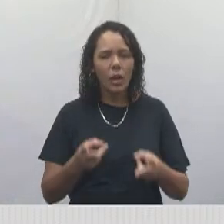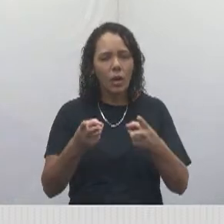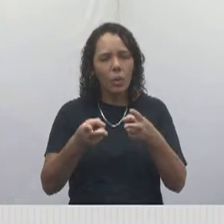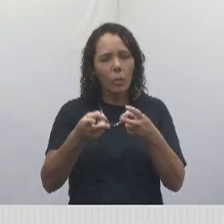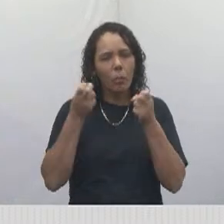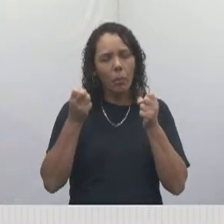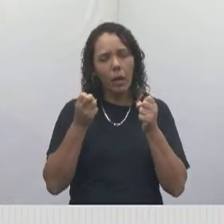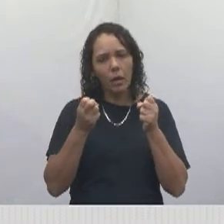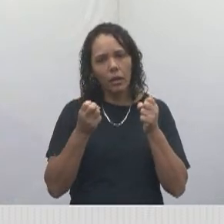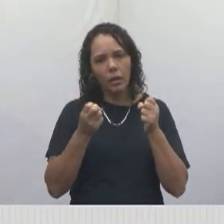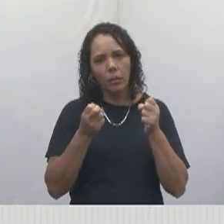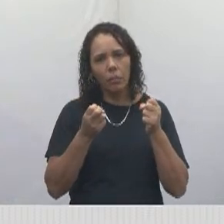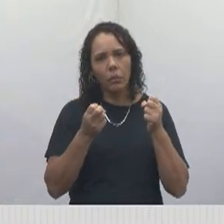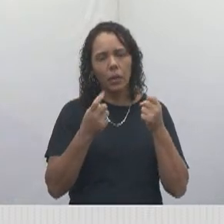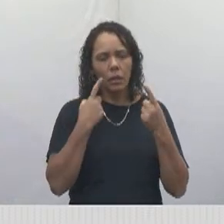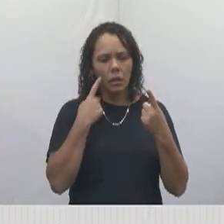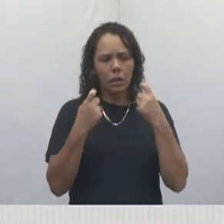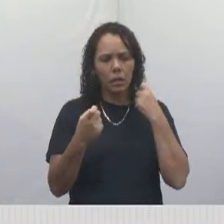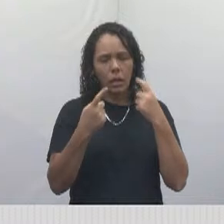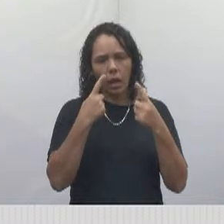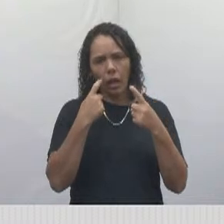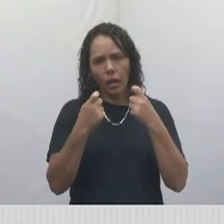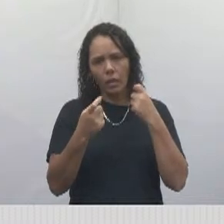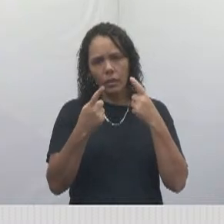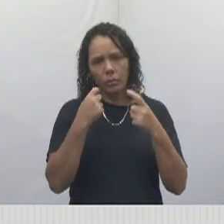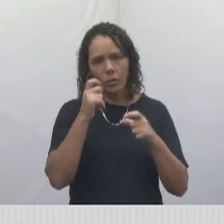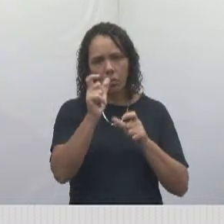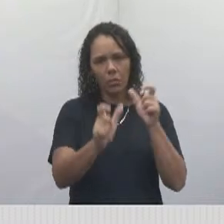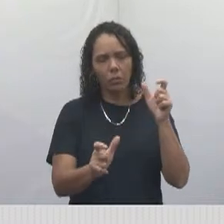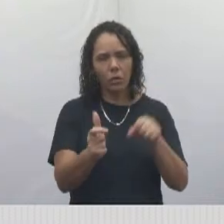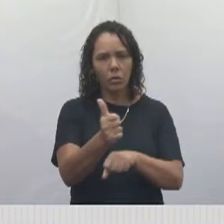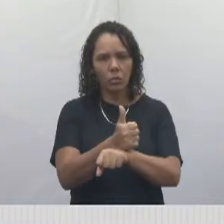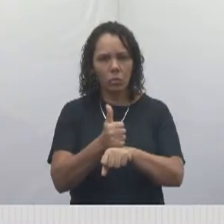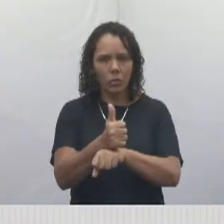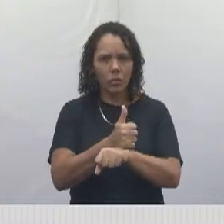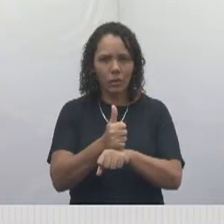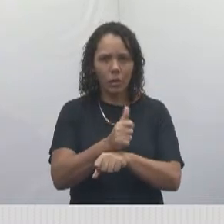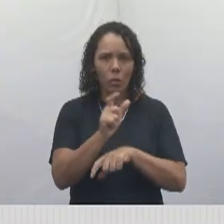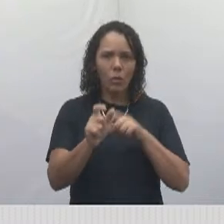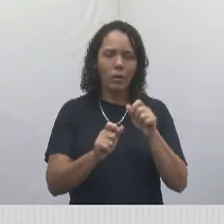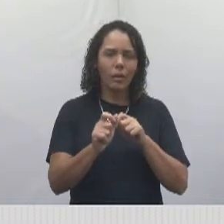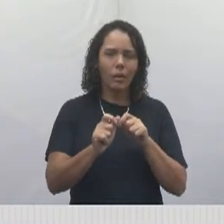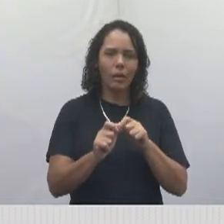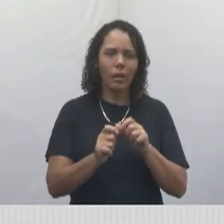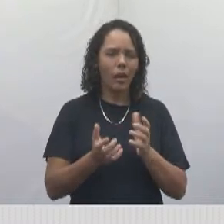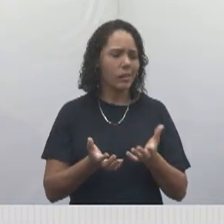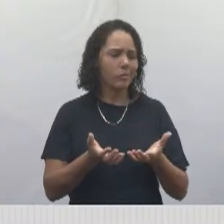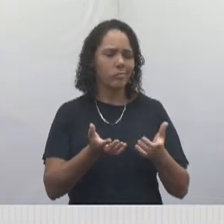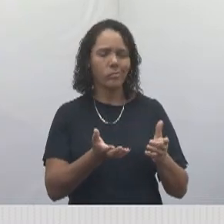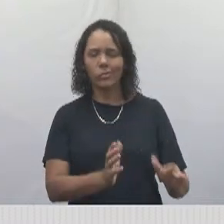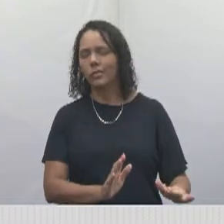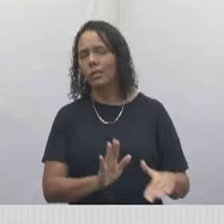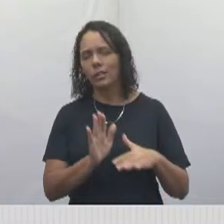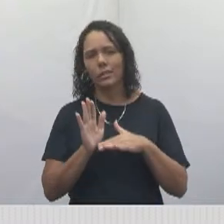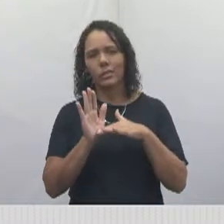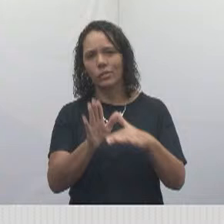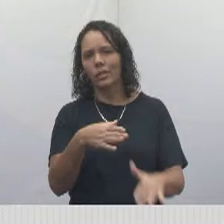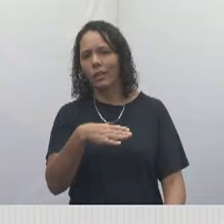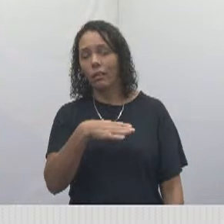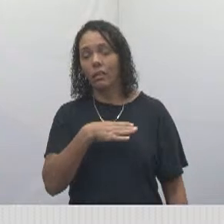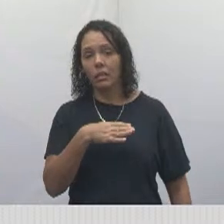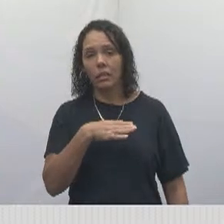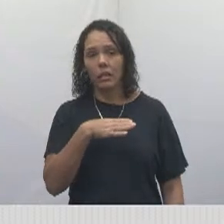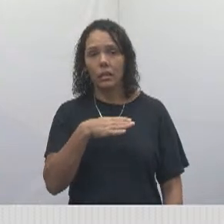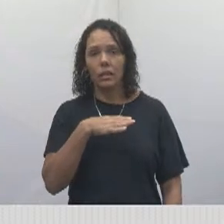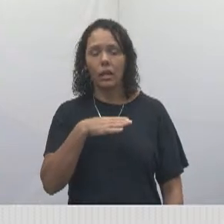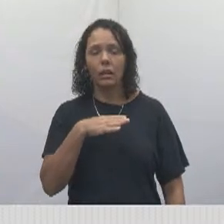percebíamos no semblante dos técnicos, no semblante dos assessores, aquela má vontade de ouvir a cidade, aquela má vontade